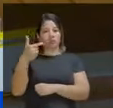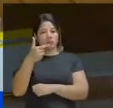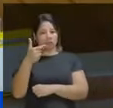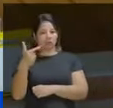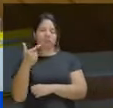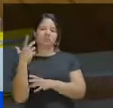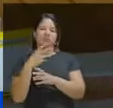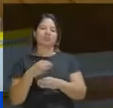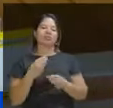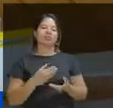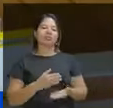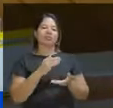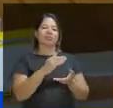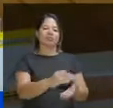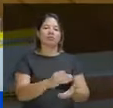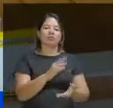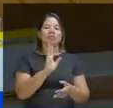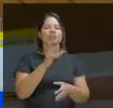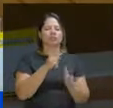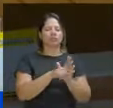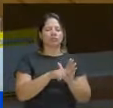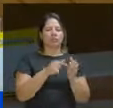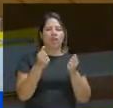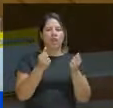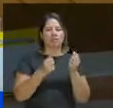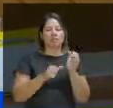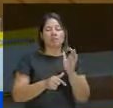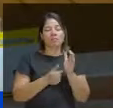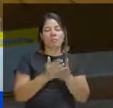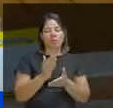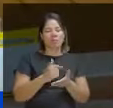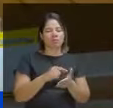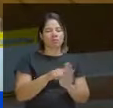preliminar na CEP que identificou algumas falhas.